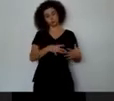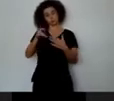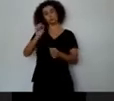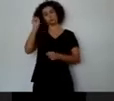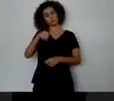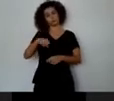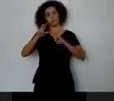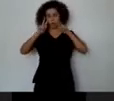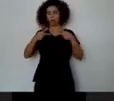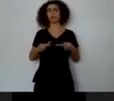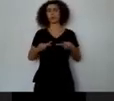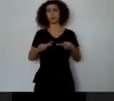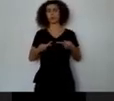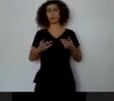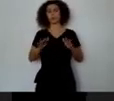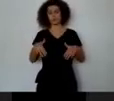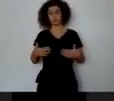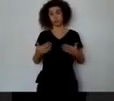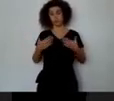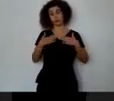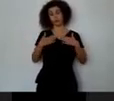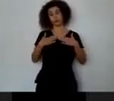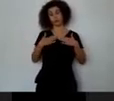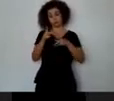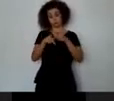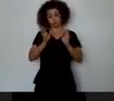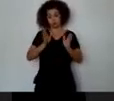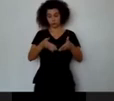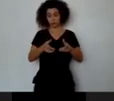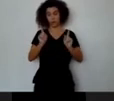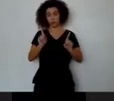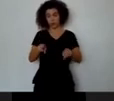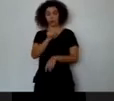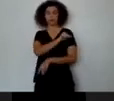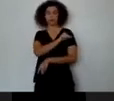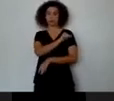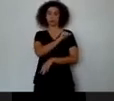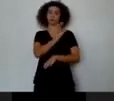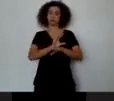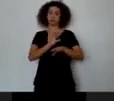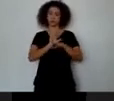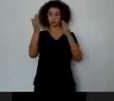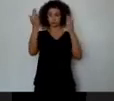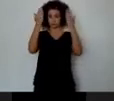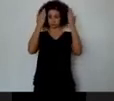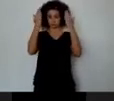Então, como eu falei, o meu público-alvo são os alunos de psicologia e o contexto seria dentro do UniBH